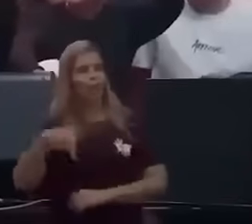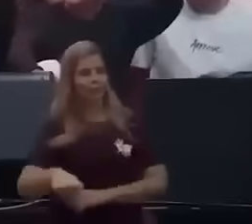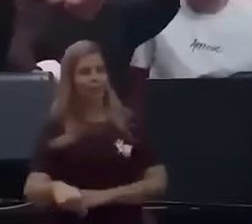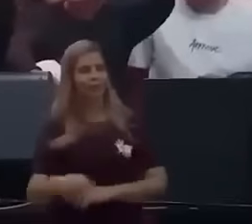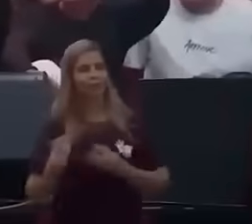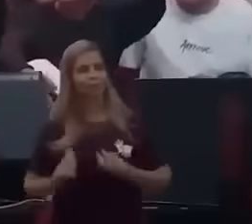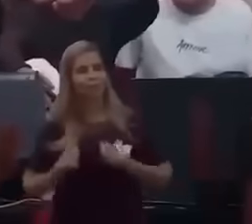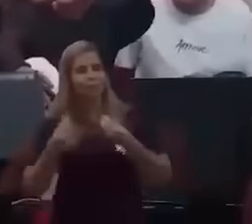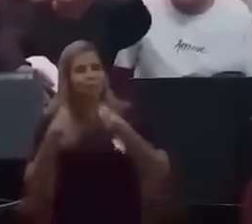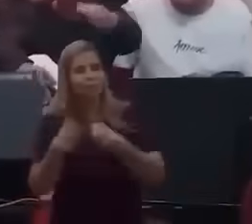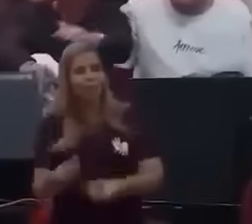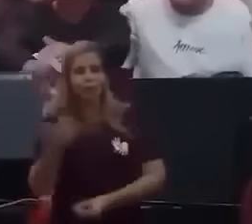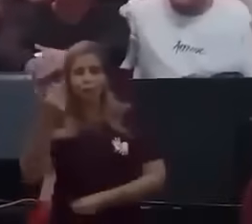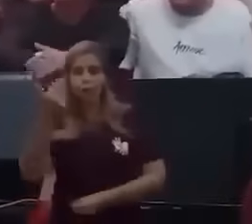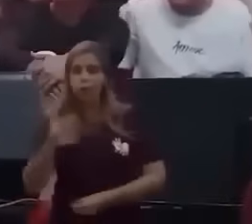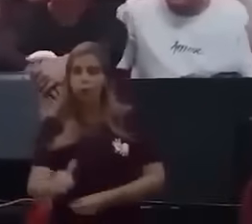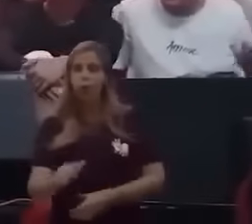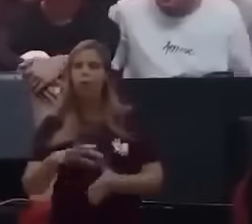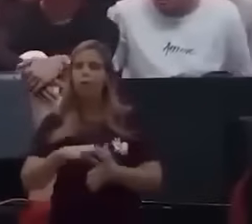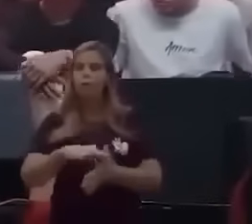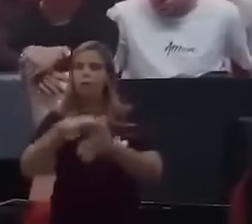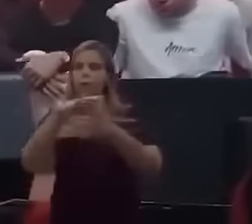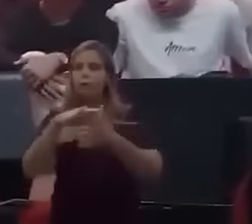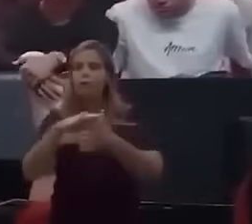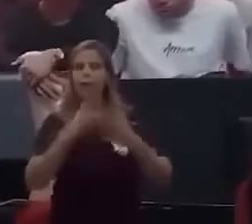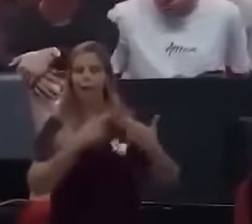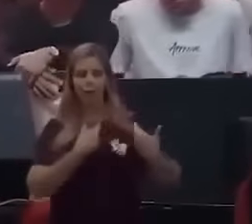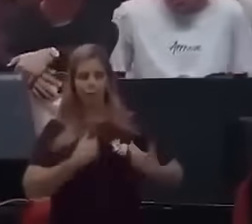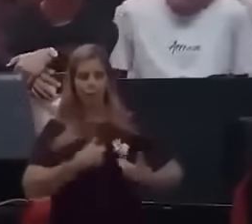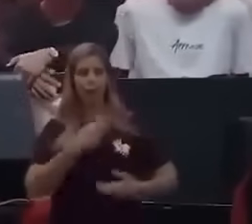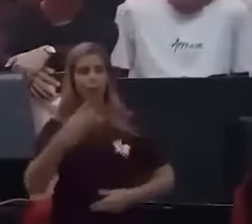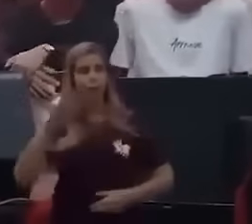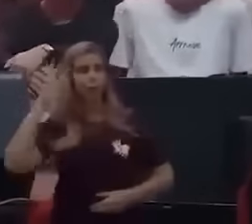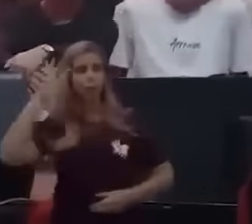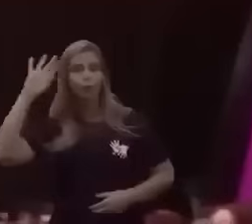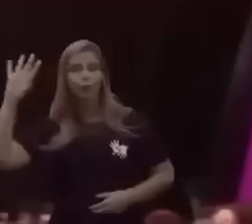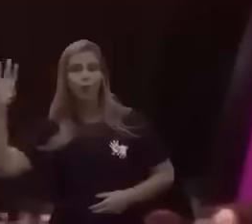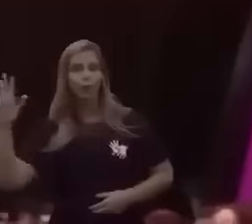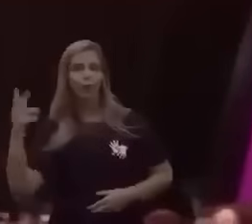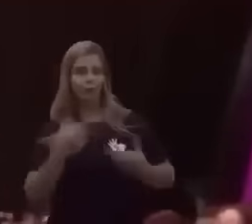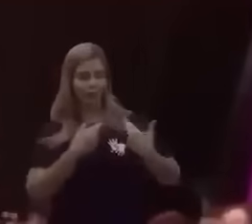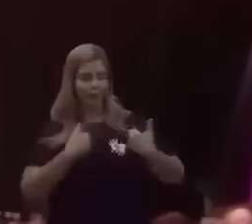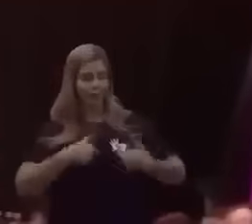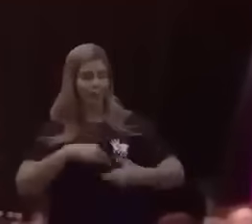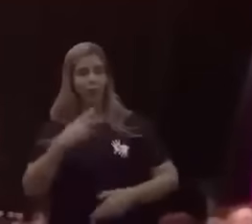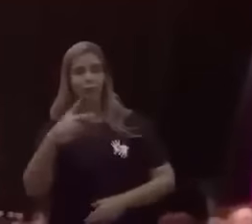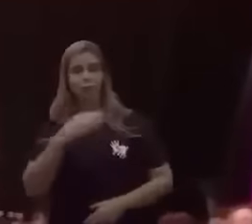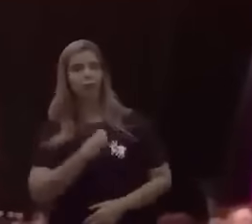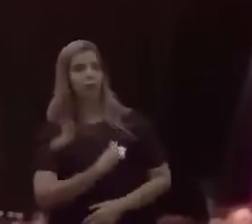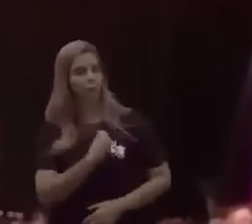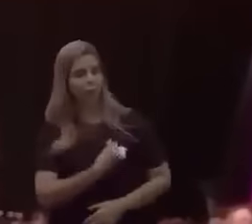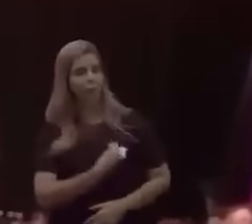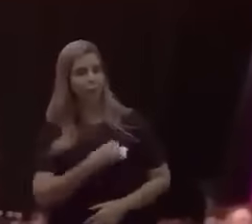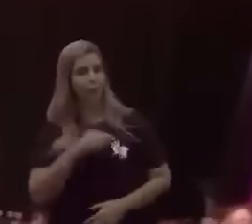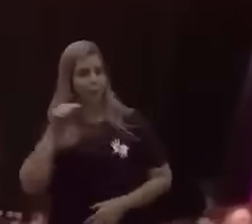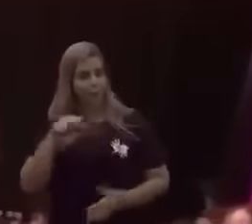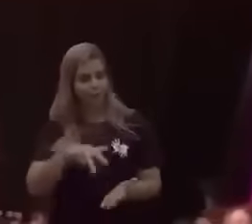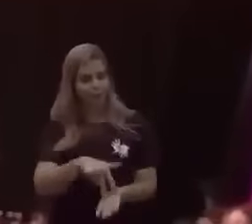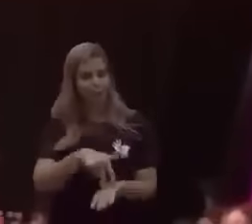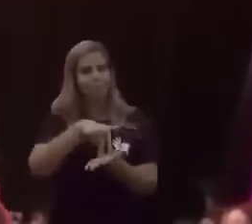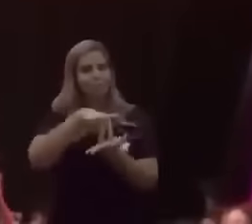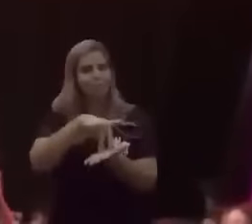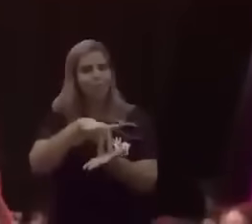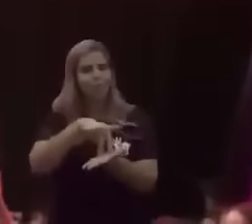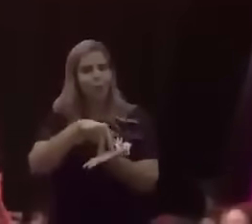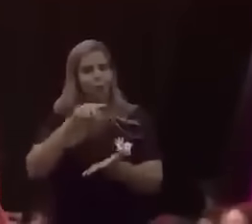mão, para restaurar seu ministério, para restaurar seus sonhos, para restaurar sua vida, para colocar você de pé, para você